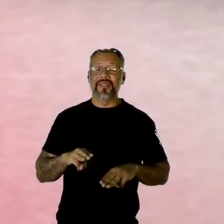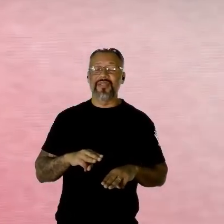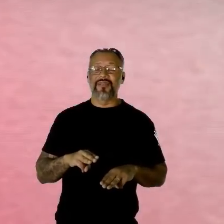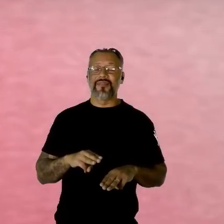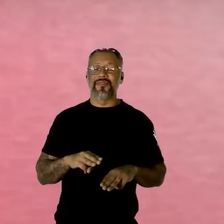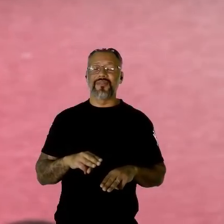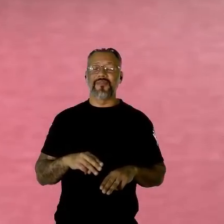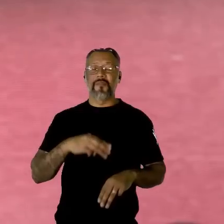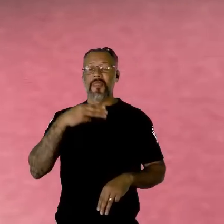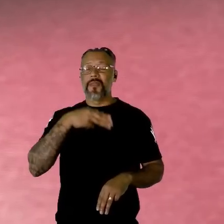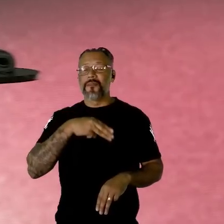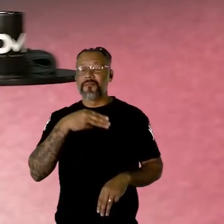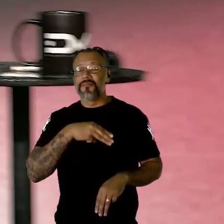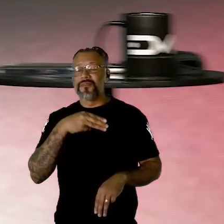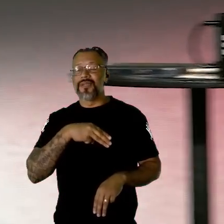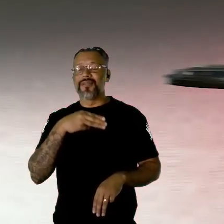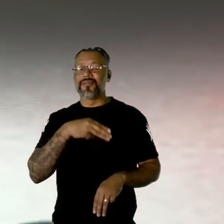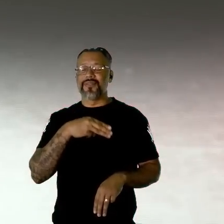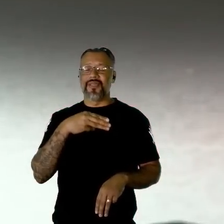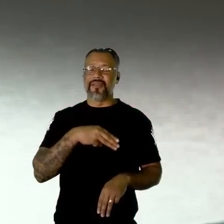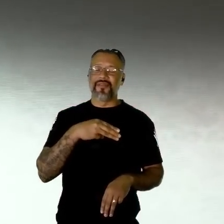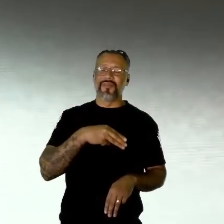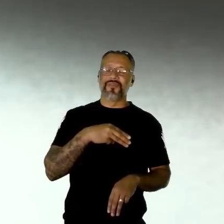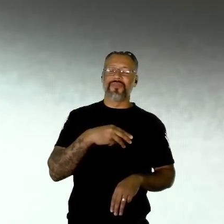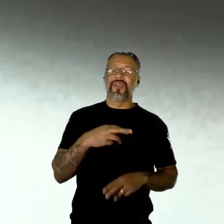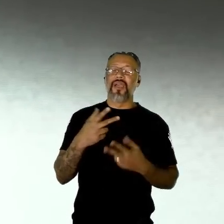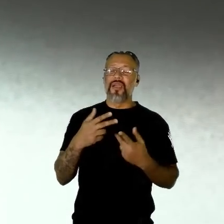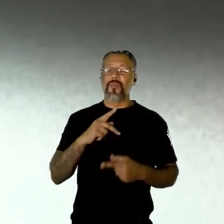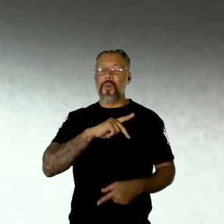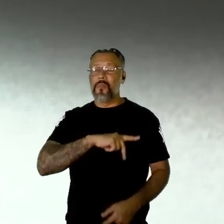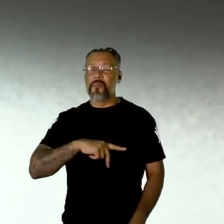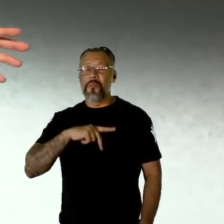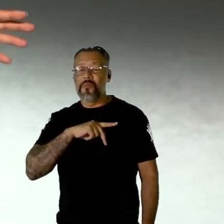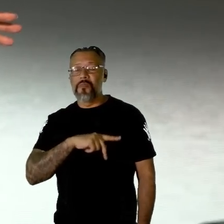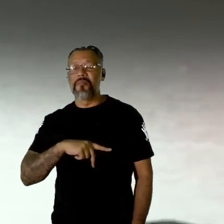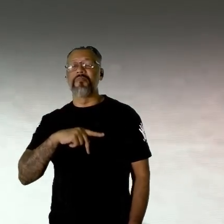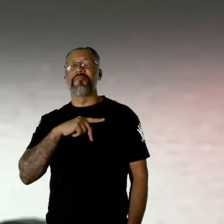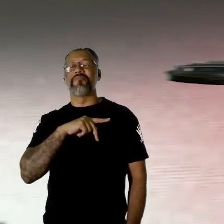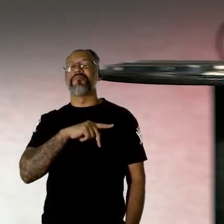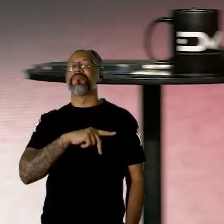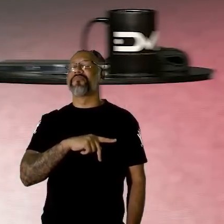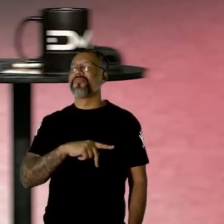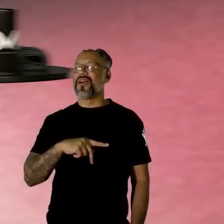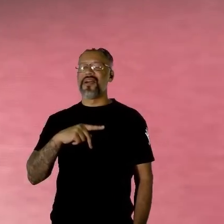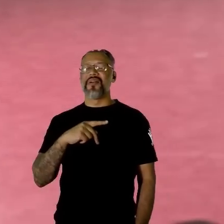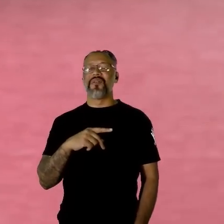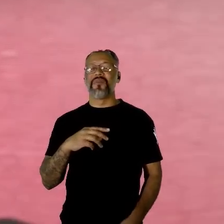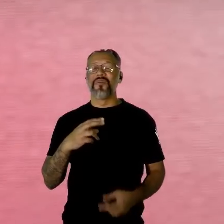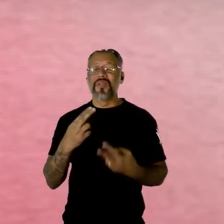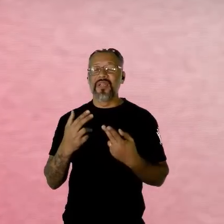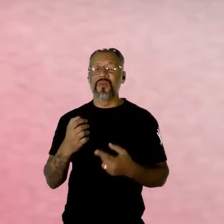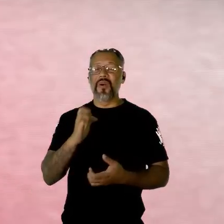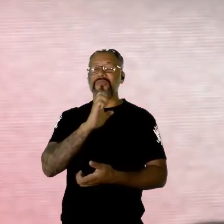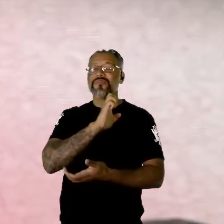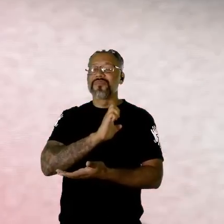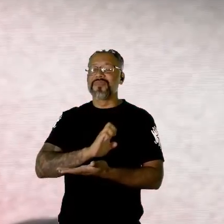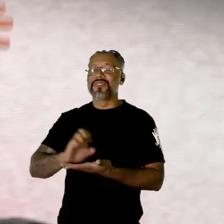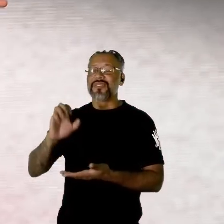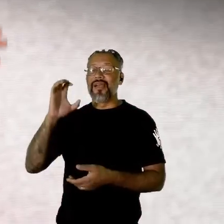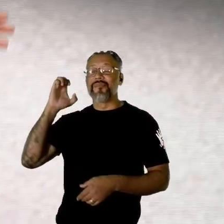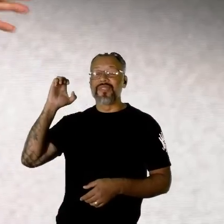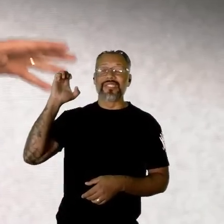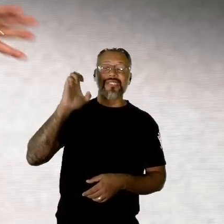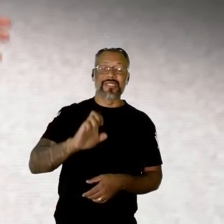o mesmo poder que celou apóstolo Paulo o mesmo poder que gerou meu Deus do céu esteva o mesmo poder